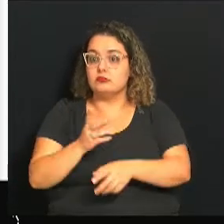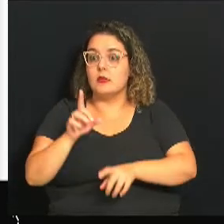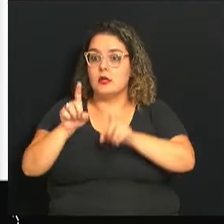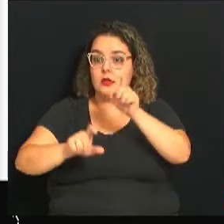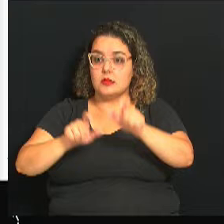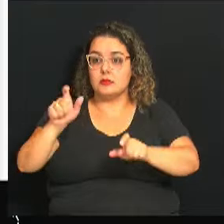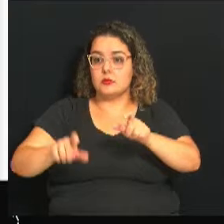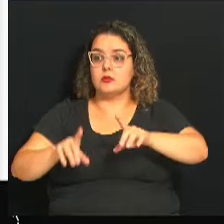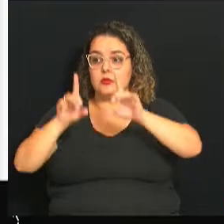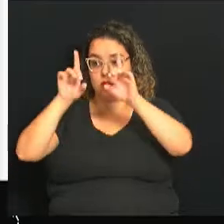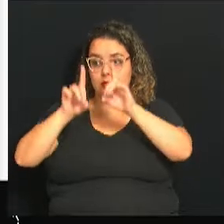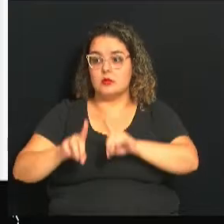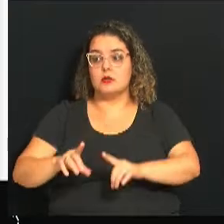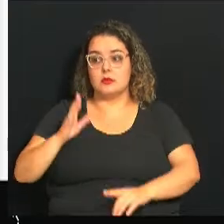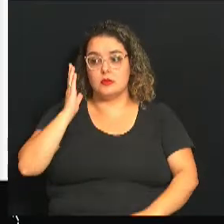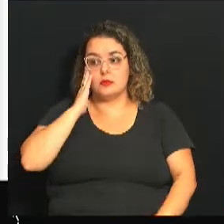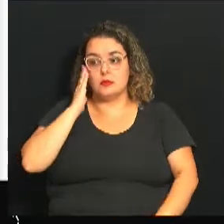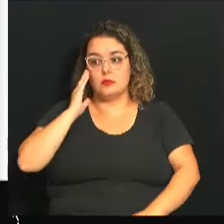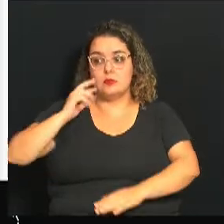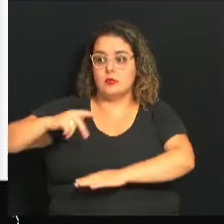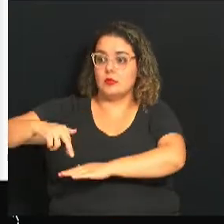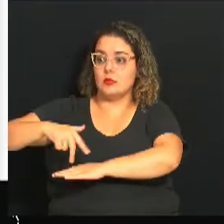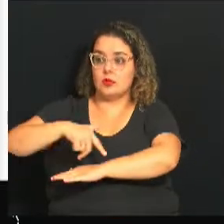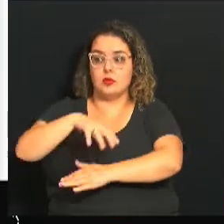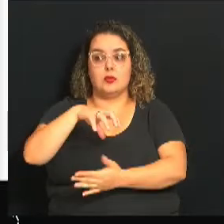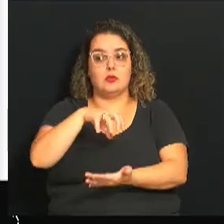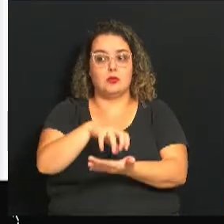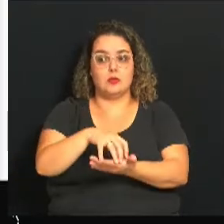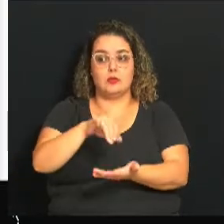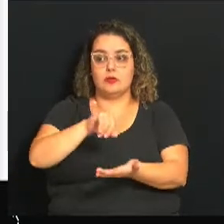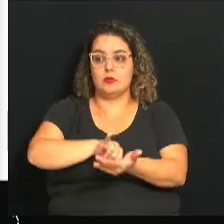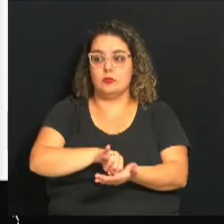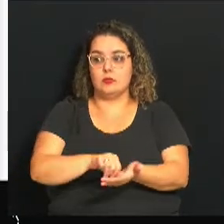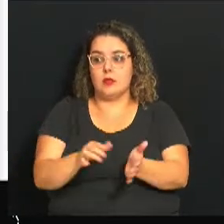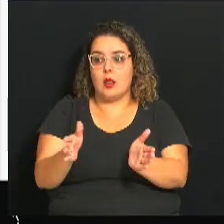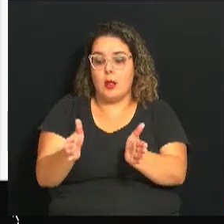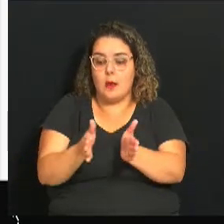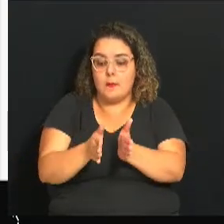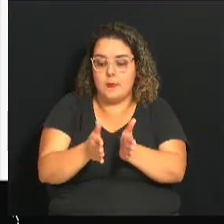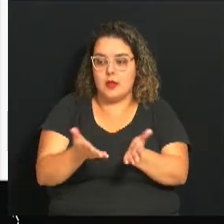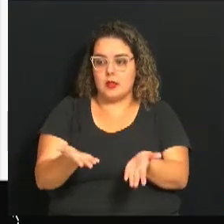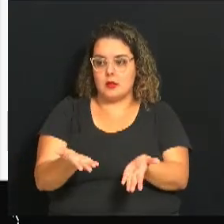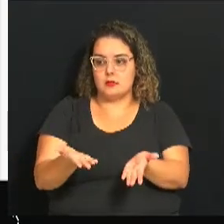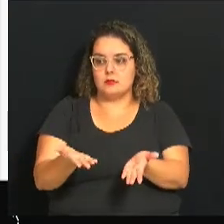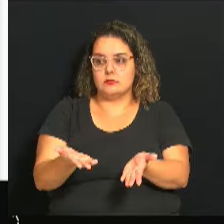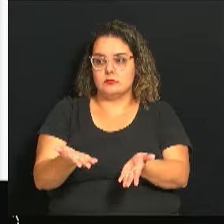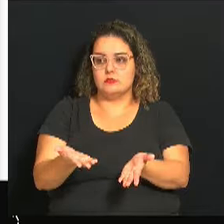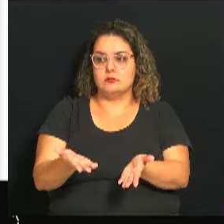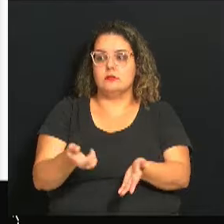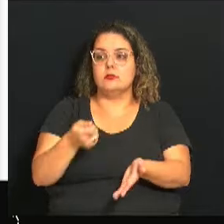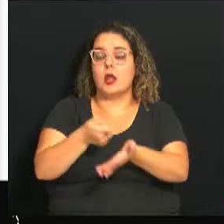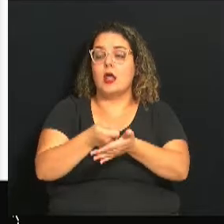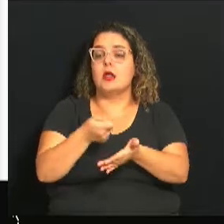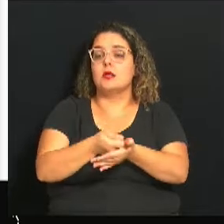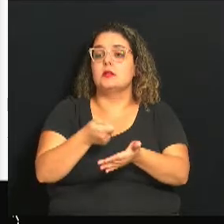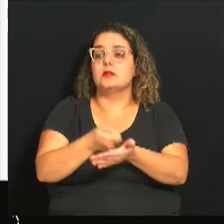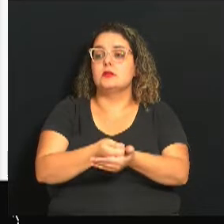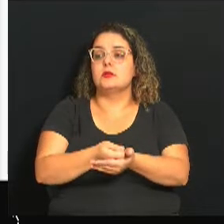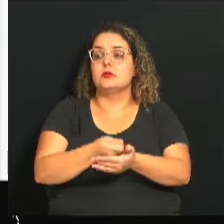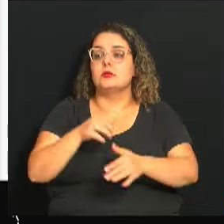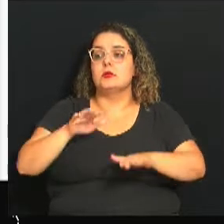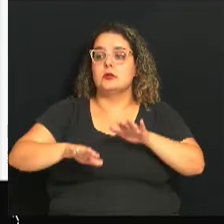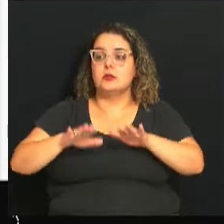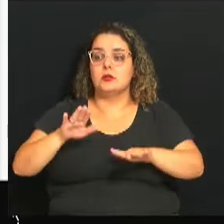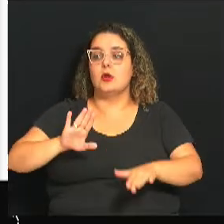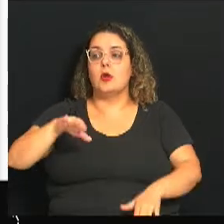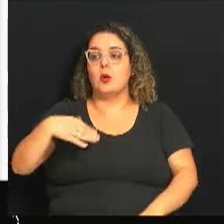porque a gente sabe que as calçadas hoje no centro são pequenas e estreitas, então está aí a exigência, de repente, na hora que a gente